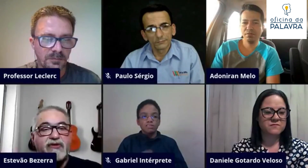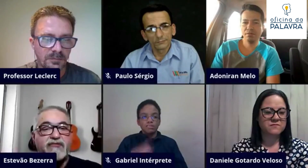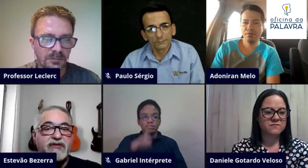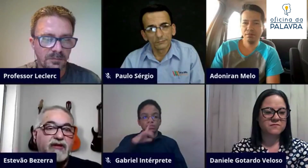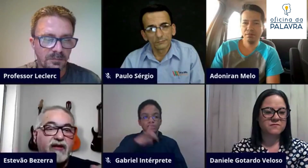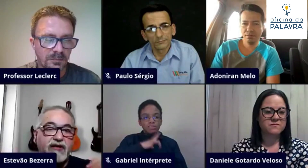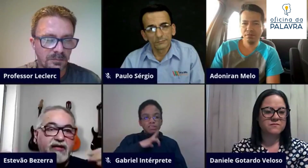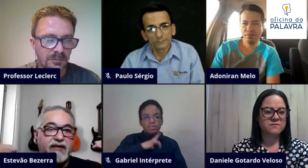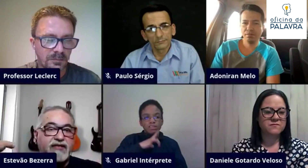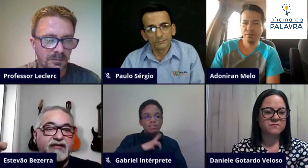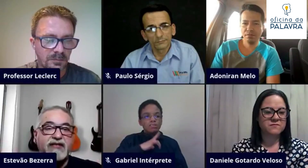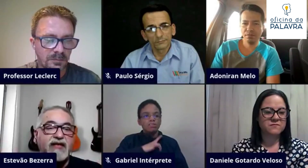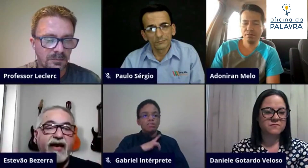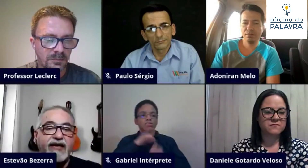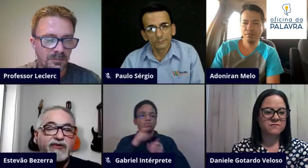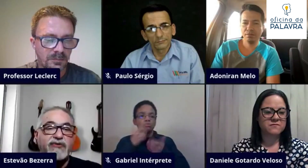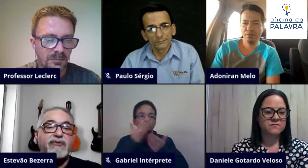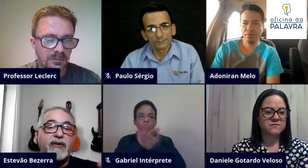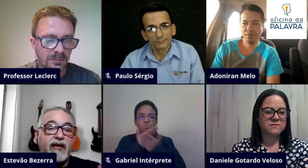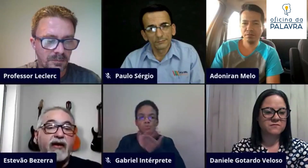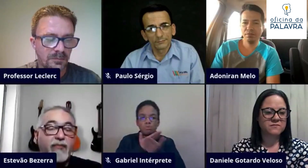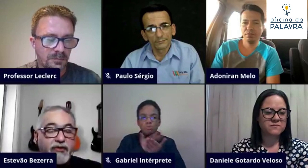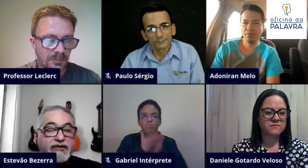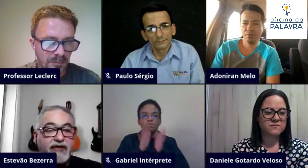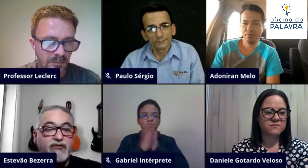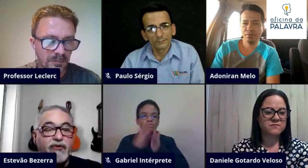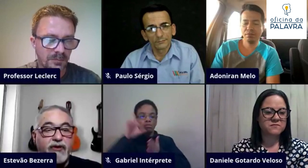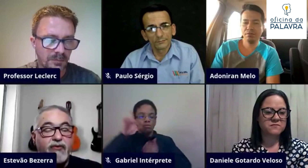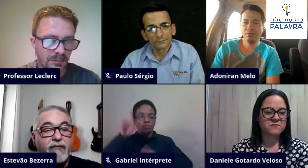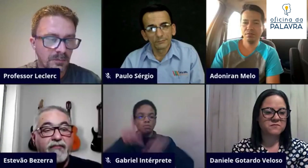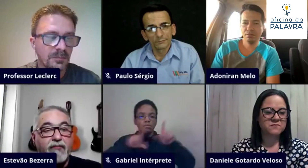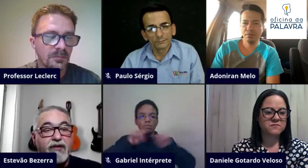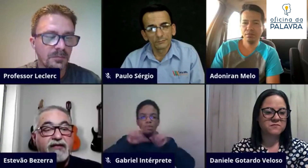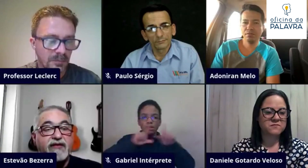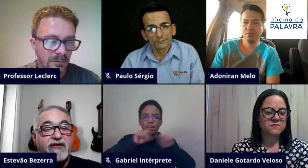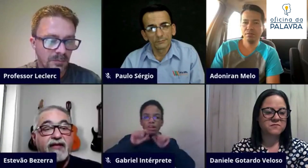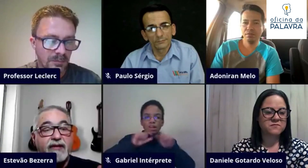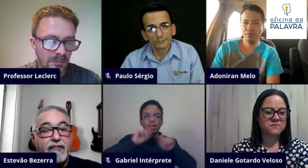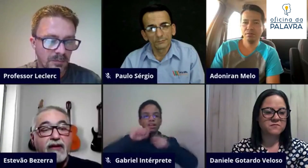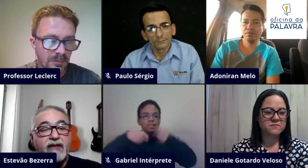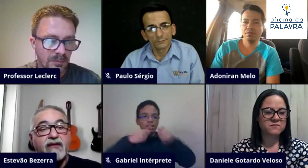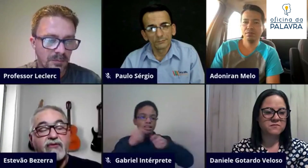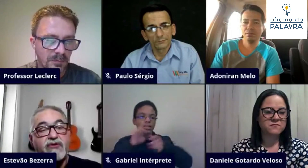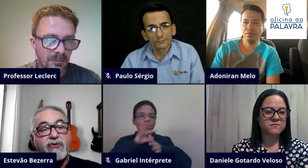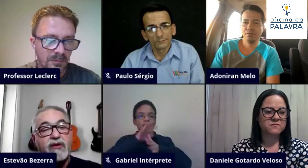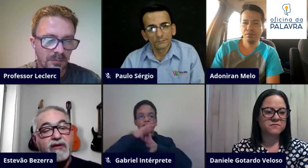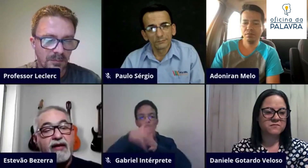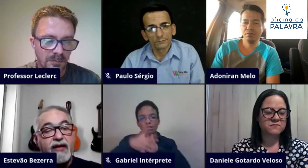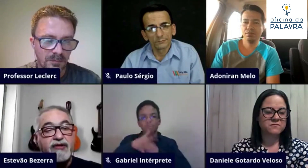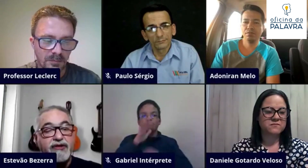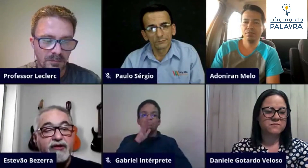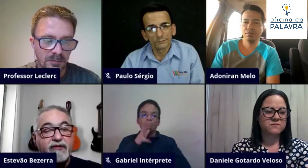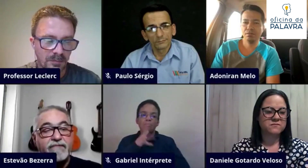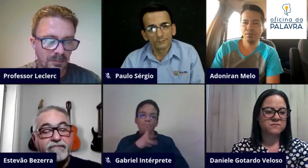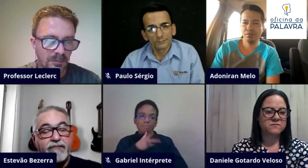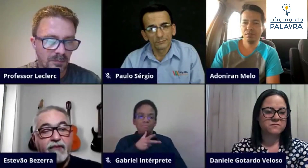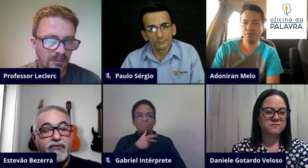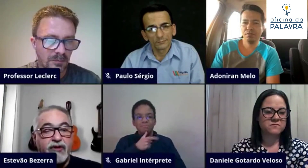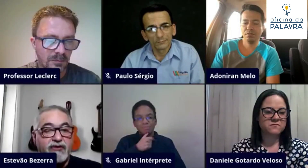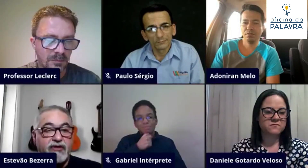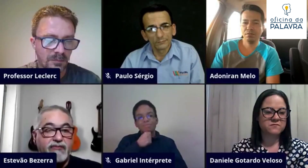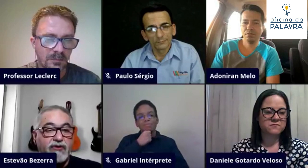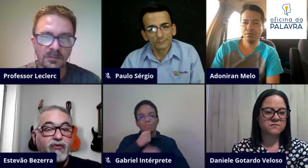hermenêuticos e tudo isso, você estabelecer sinais, tudo isso é um processo um pouquinho mais lento, tem a demanda. Então, eu digo que está